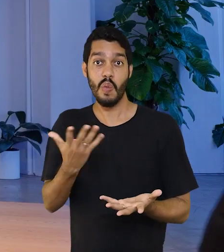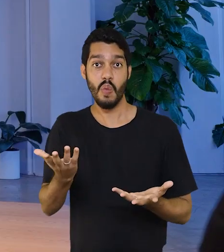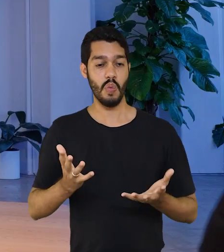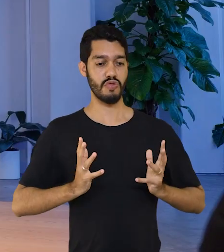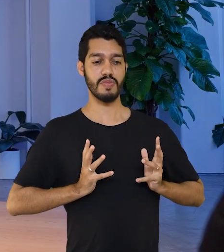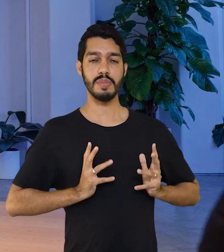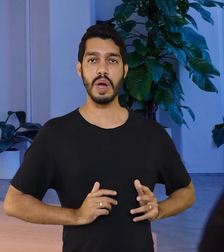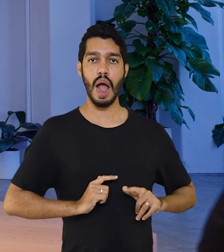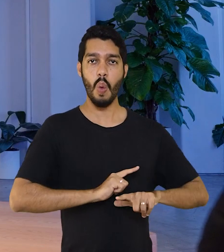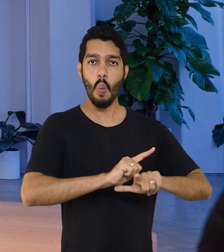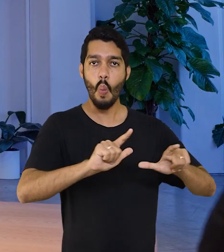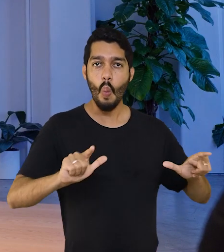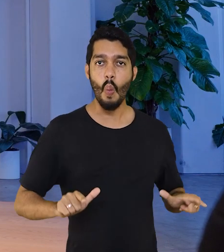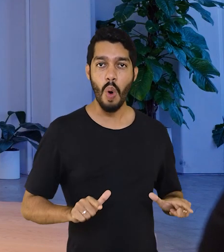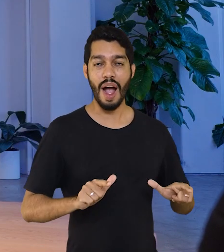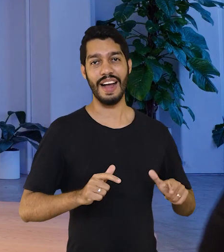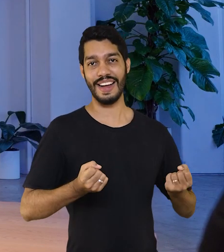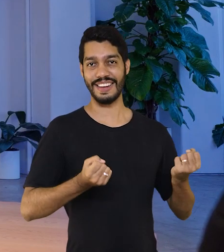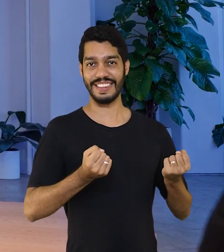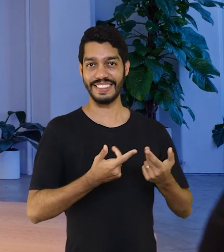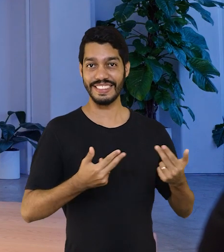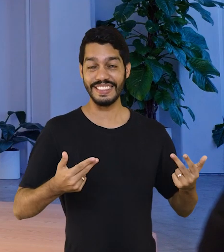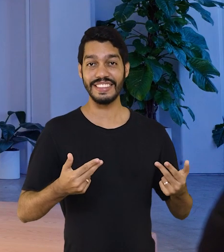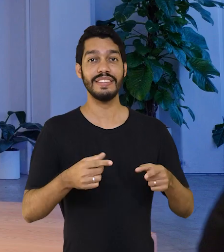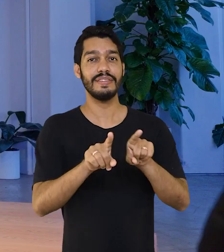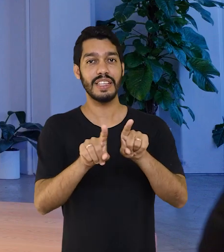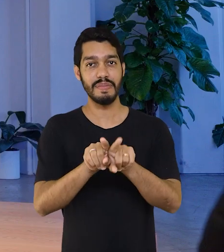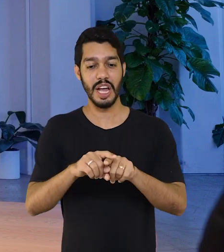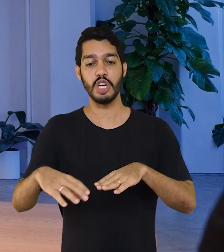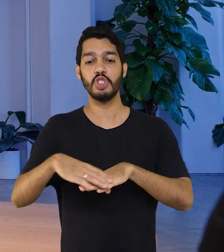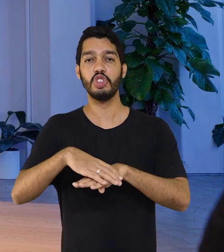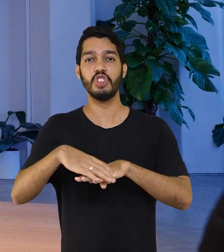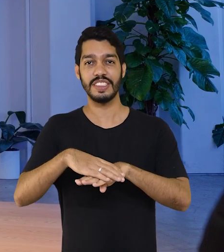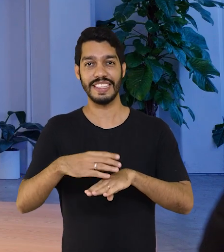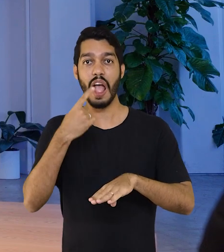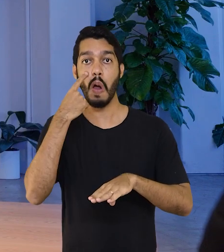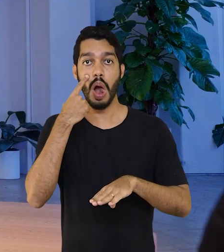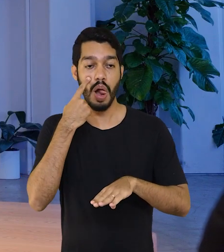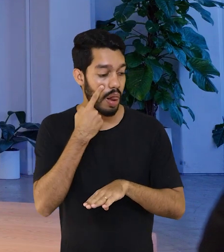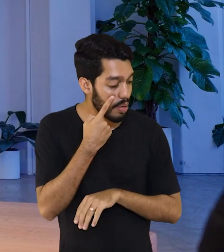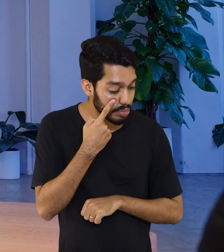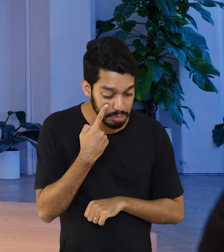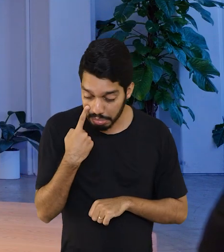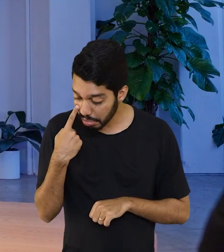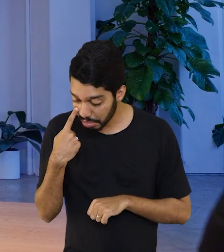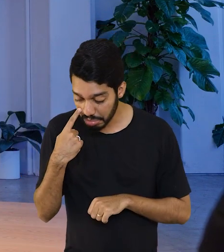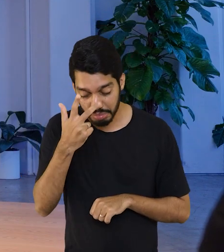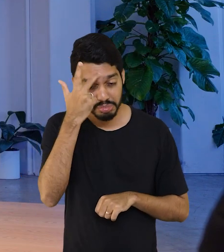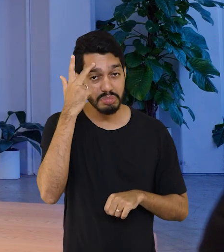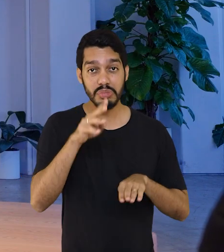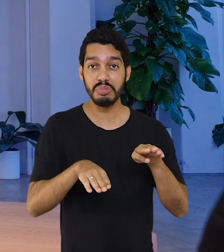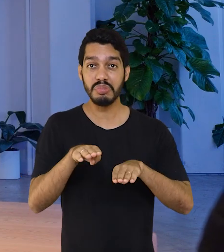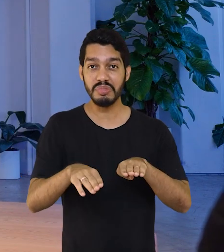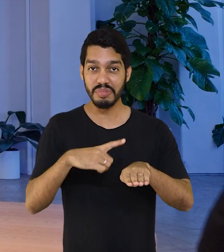enfim. E uma das comunidades é essa que está na tela, que são os sneakerheads, os fãs de colecionar tênis. Olha para os seus pés, vê quem está usando